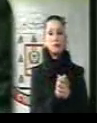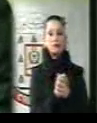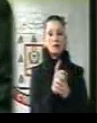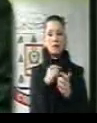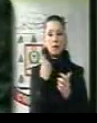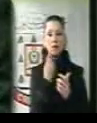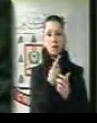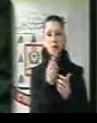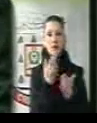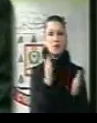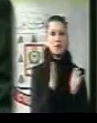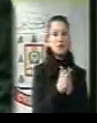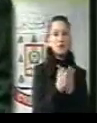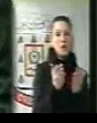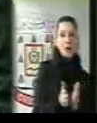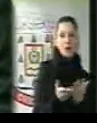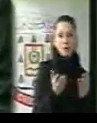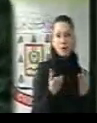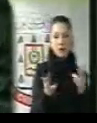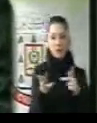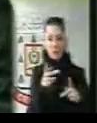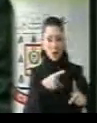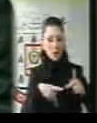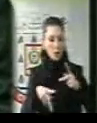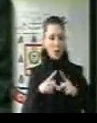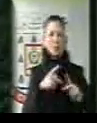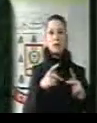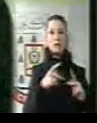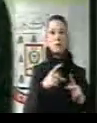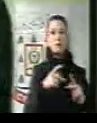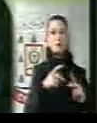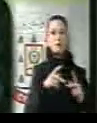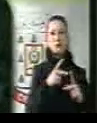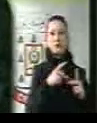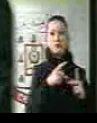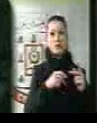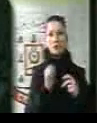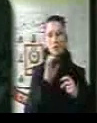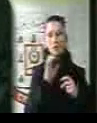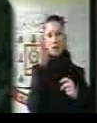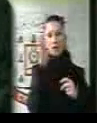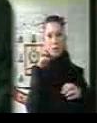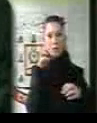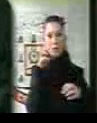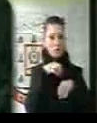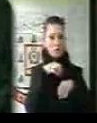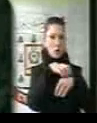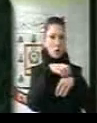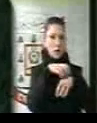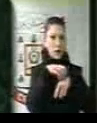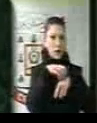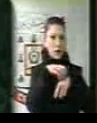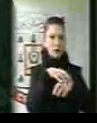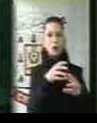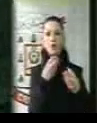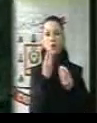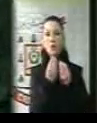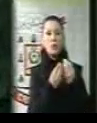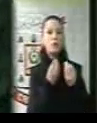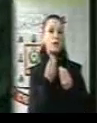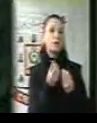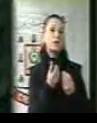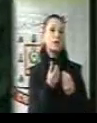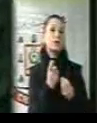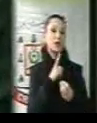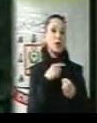para os pobres, para o povão, né, para a elite, para o turismo, enfim. Existe dentro do DEINFRA, porque o que